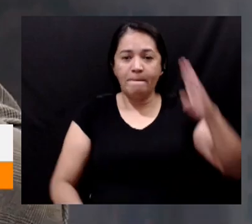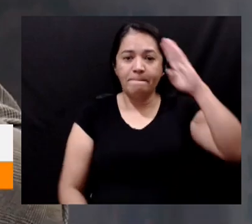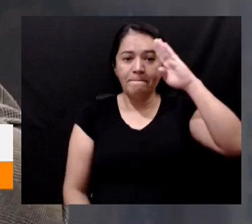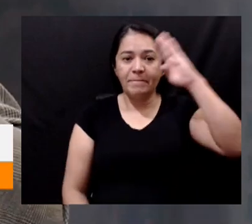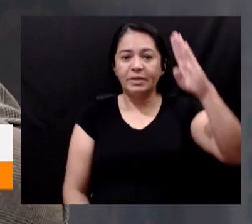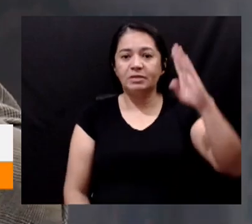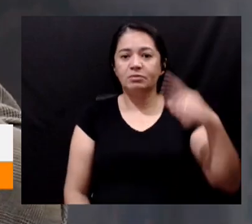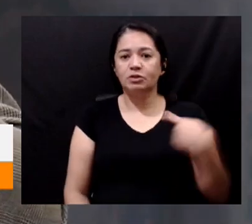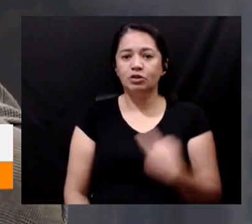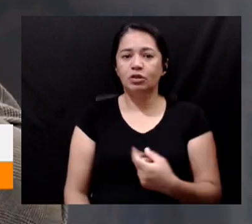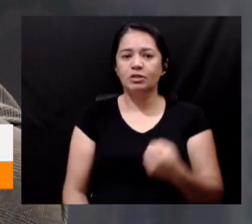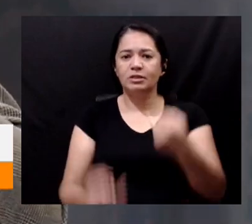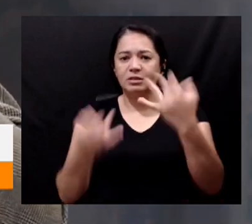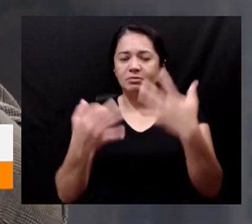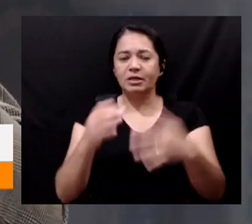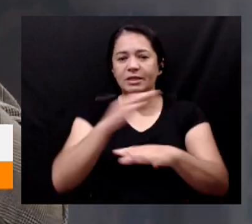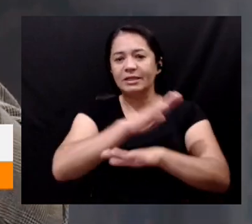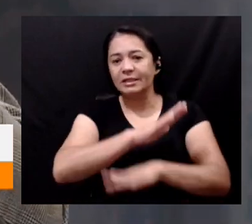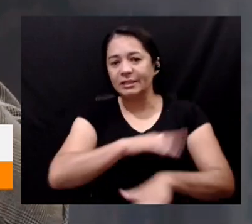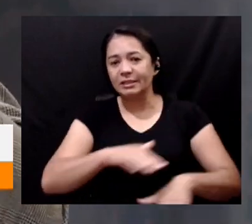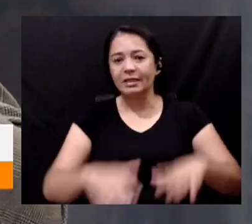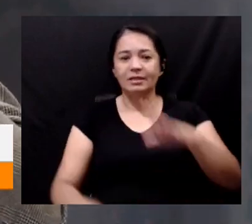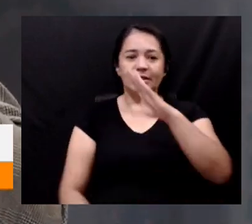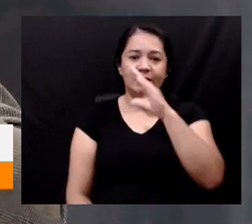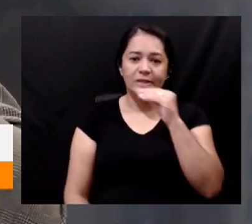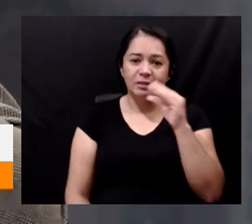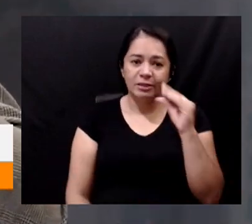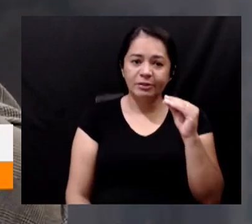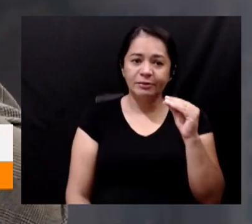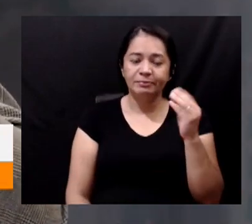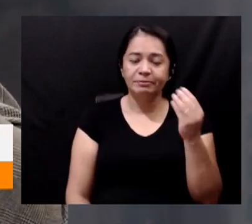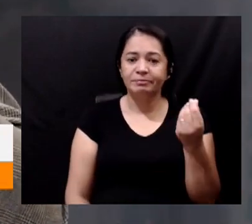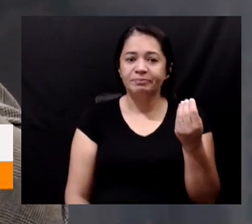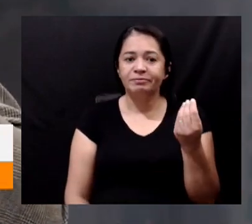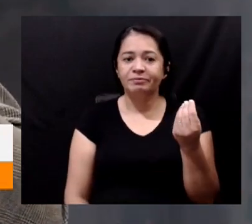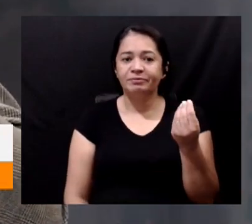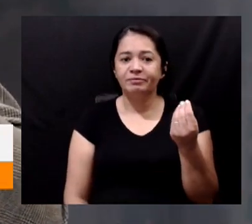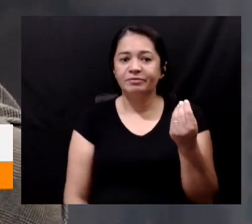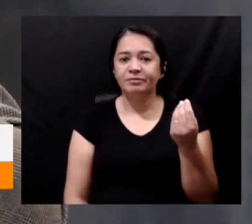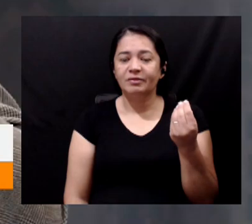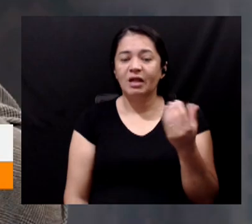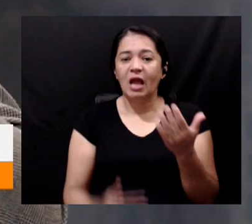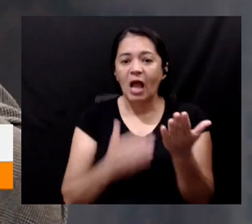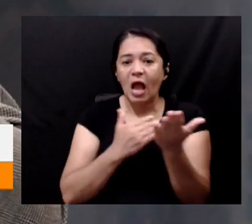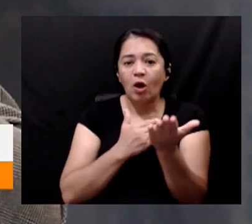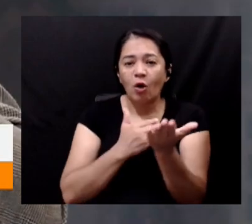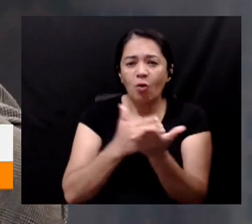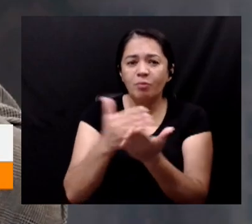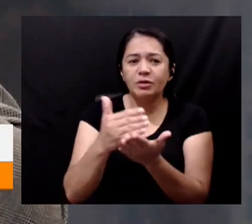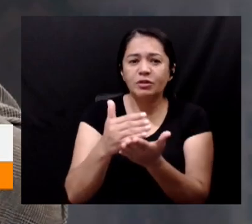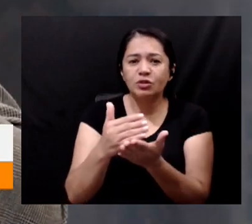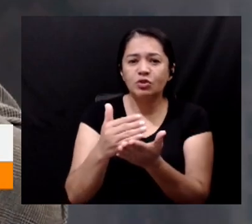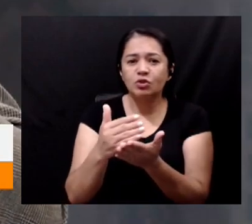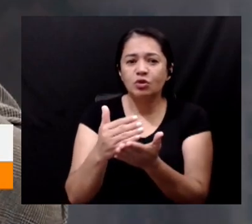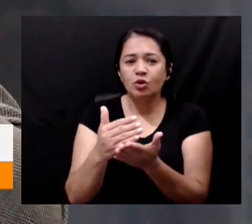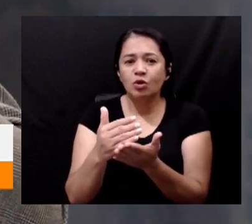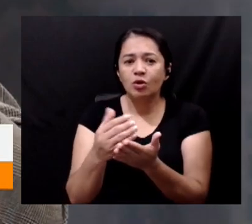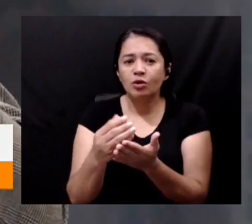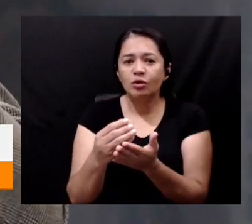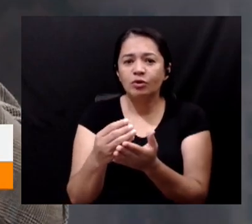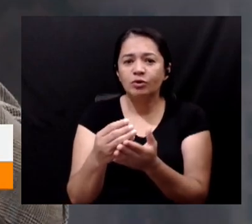de criança e adolescente, que são ainda estão constituindo ainda as suas conexões neurais,